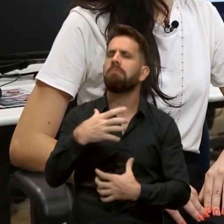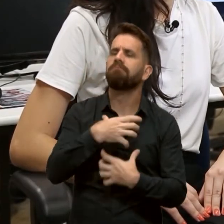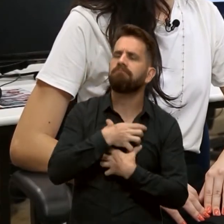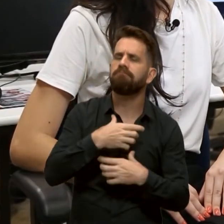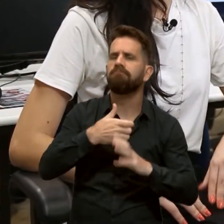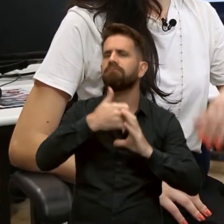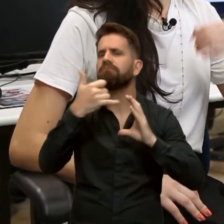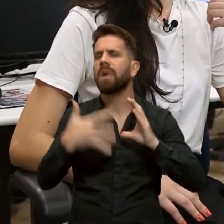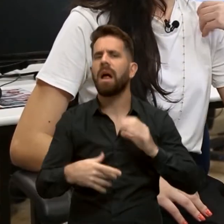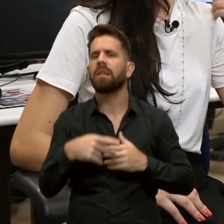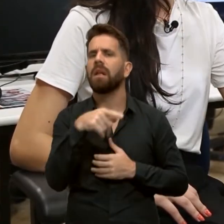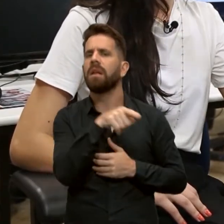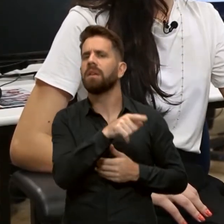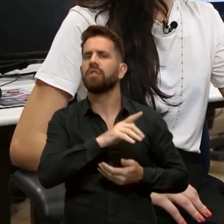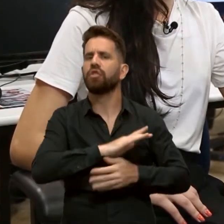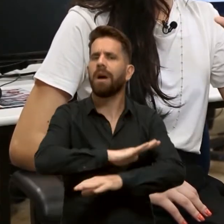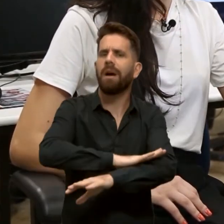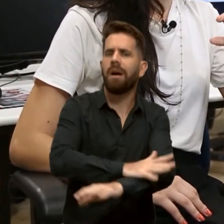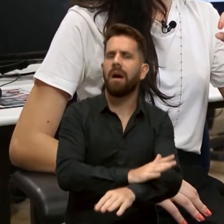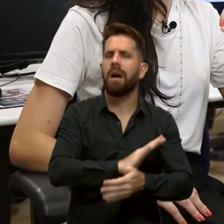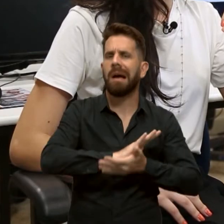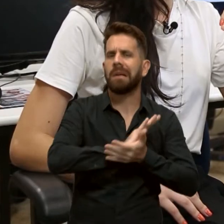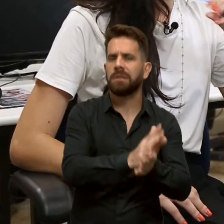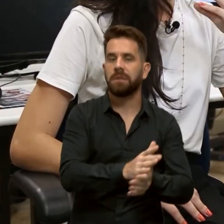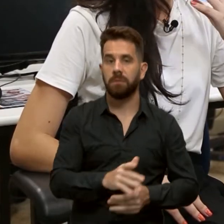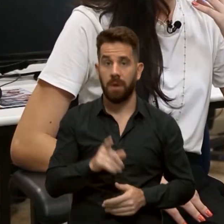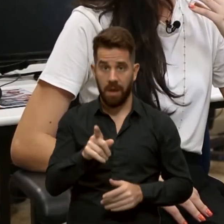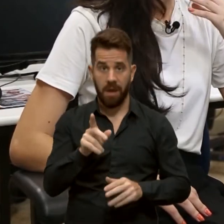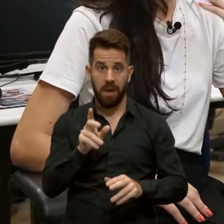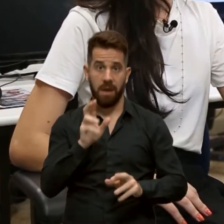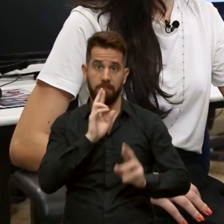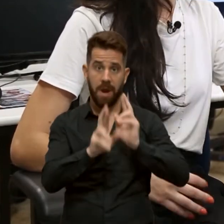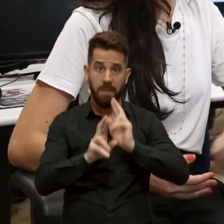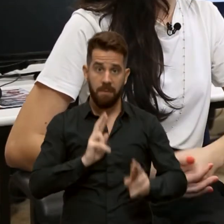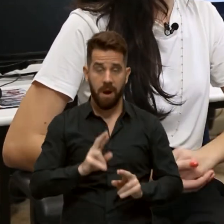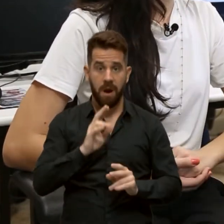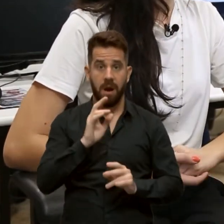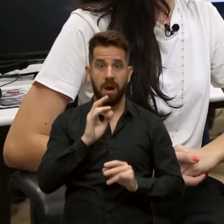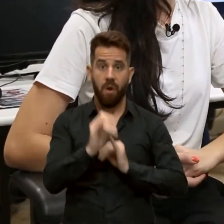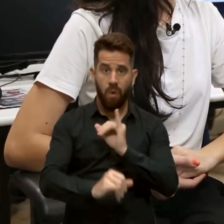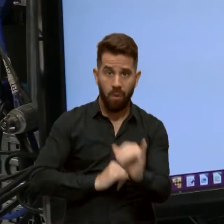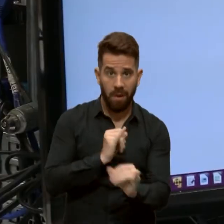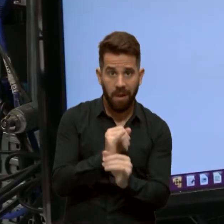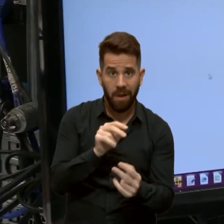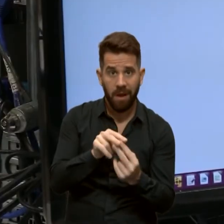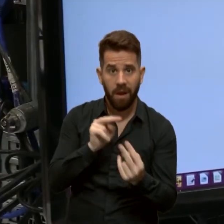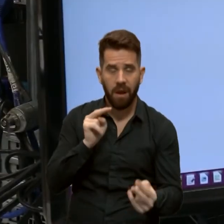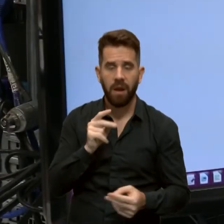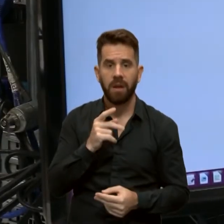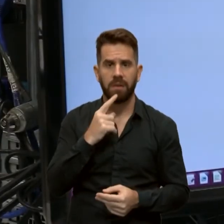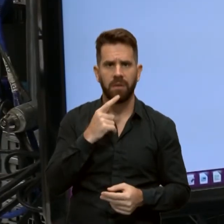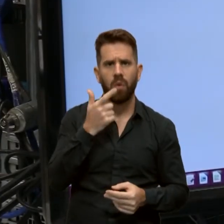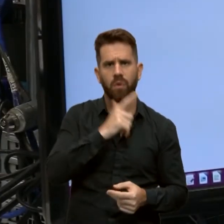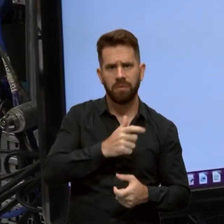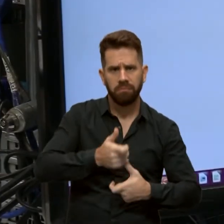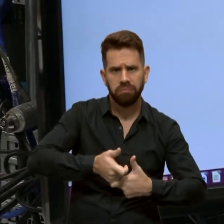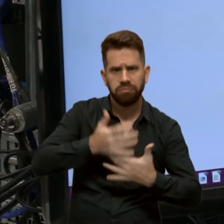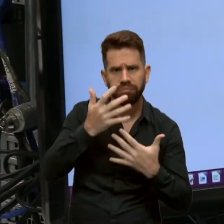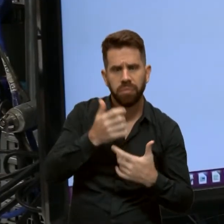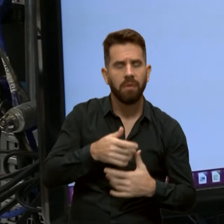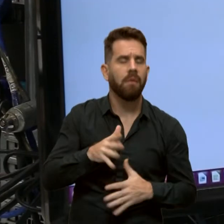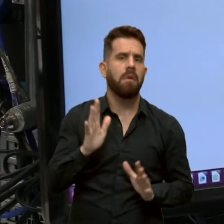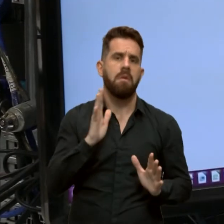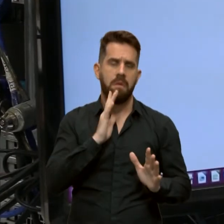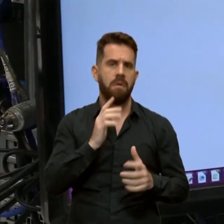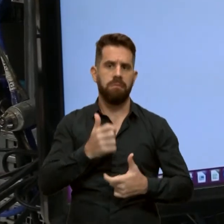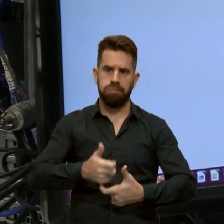racismo. Foi um questionário respondido online. Isso. Vocês conseguiram muitas respostas? Basicamente, o bastante para a